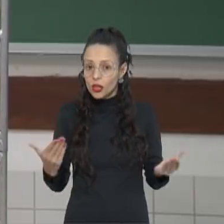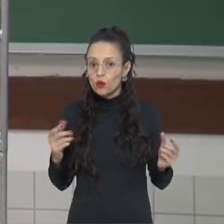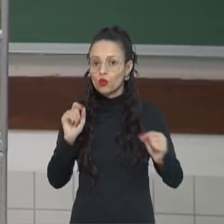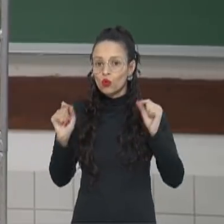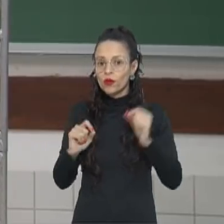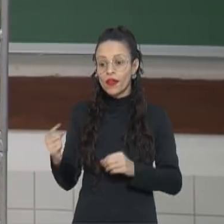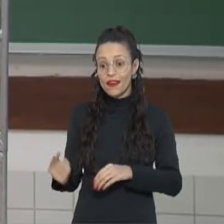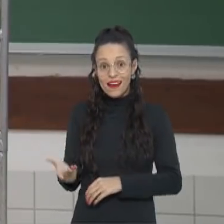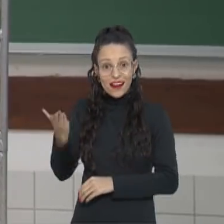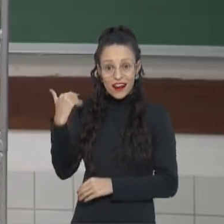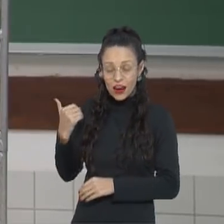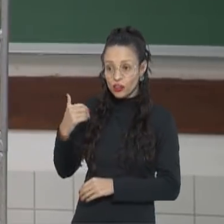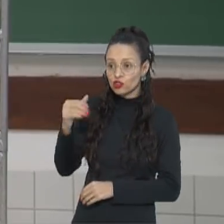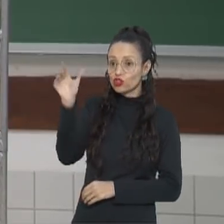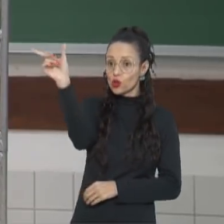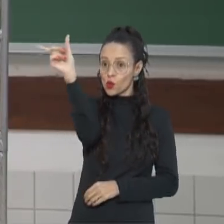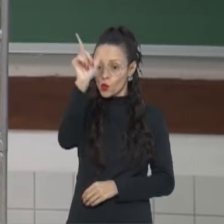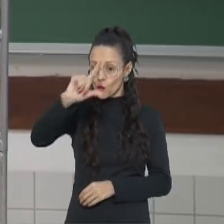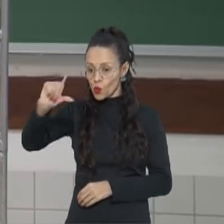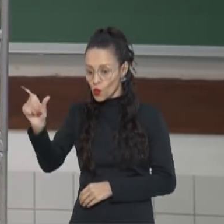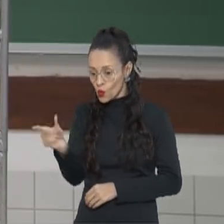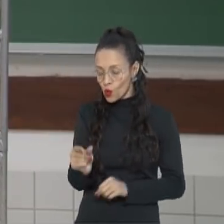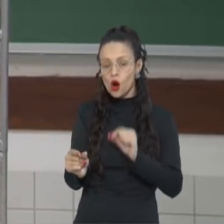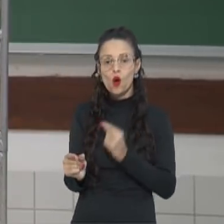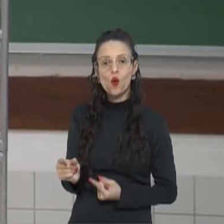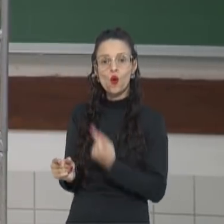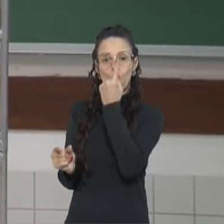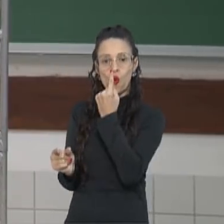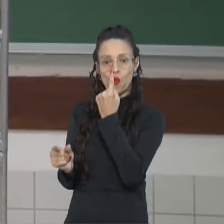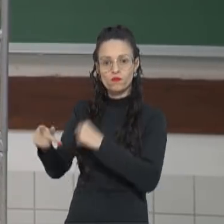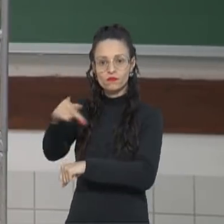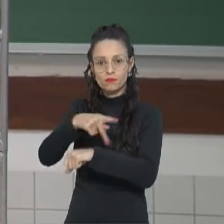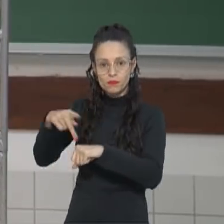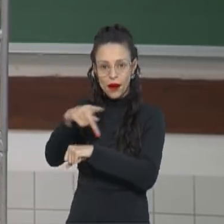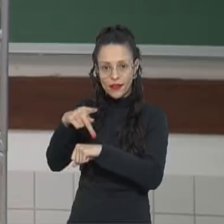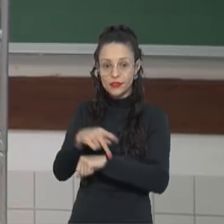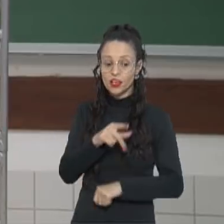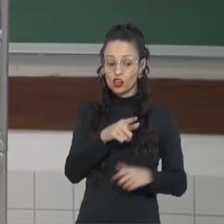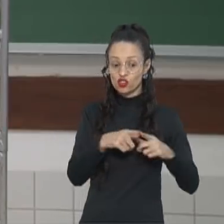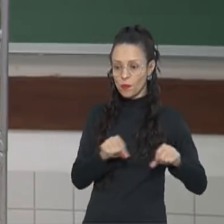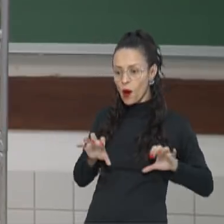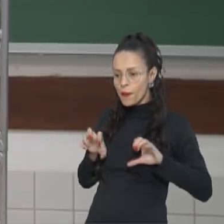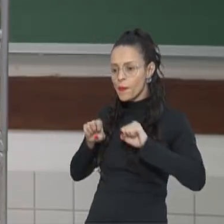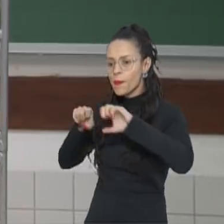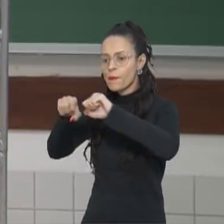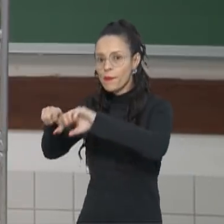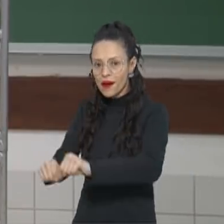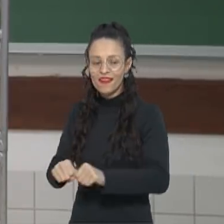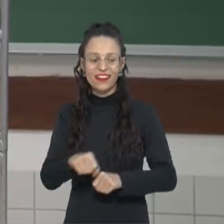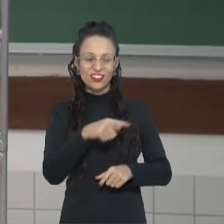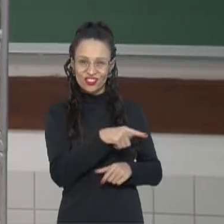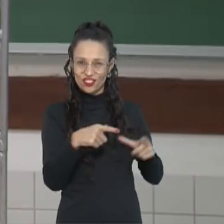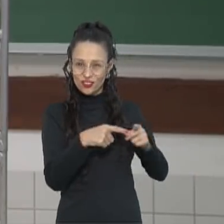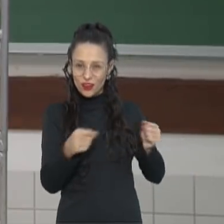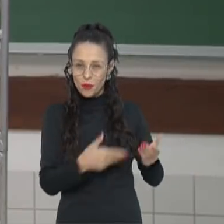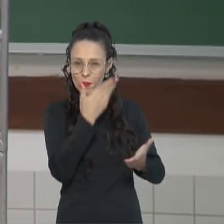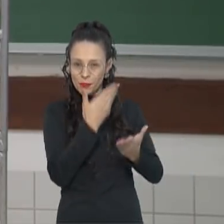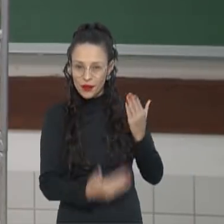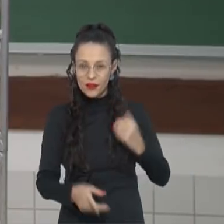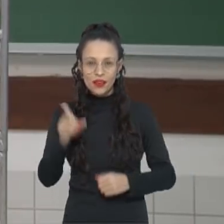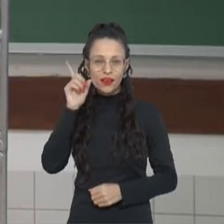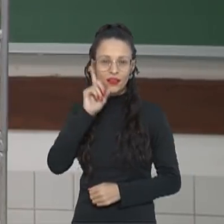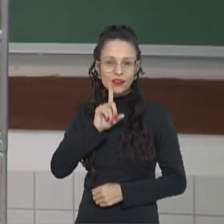único país. A Coreia foi dominada pelo Japão, acabou a Segunda Guerra Mundial, Japão derrotado. Estados Unidos